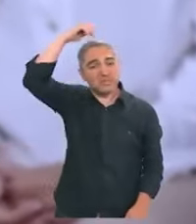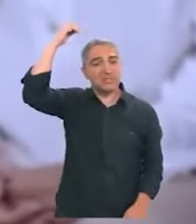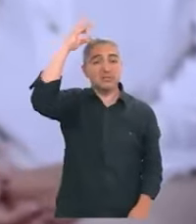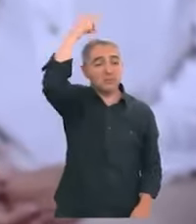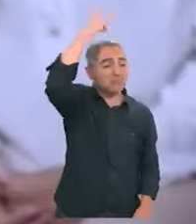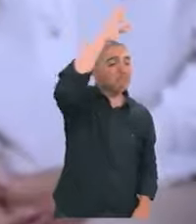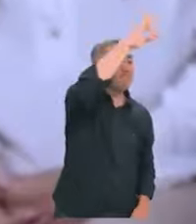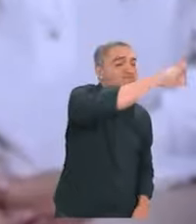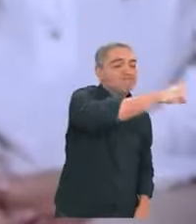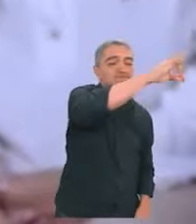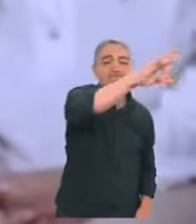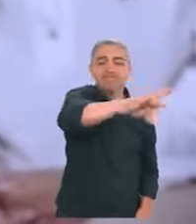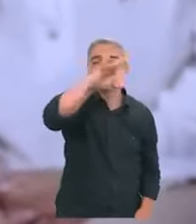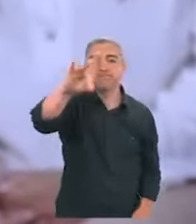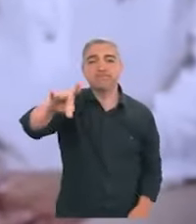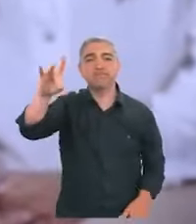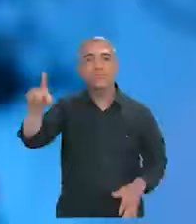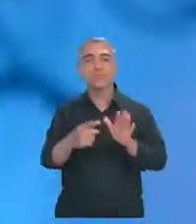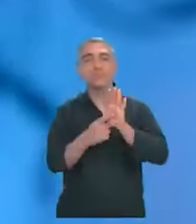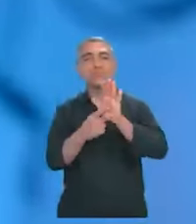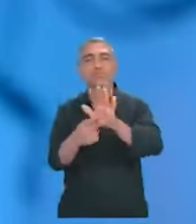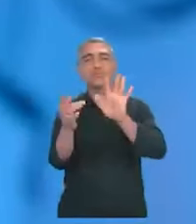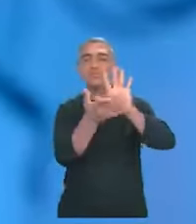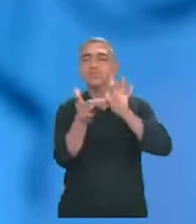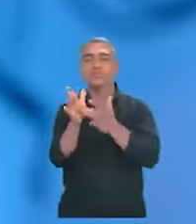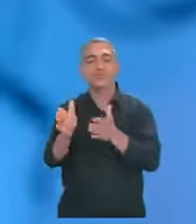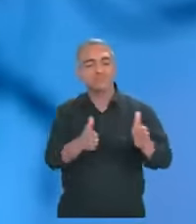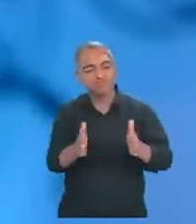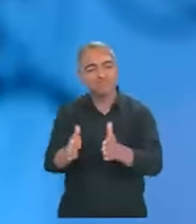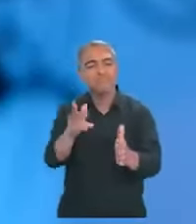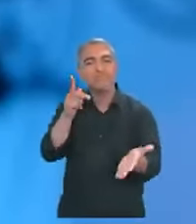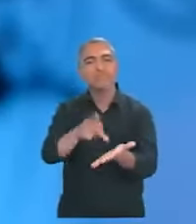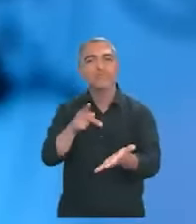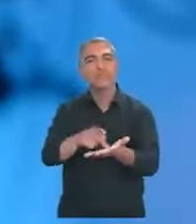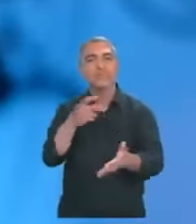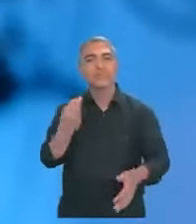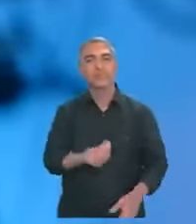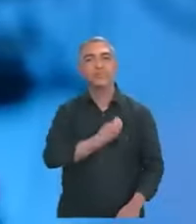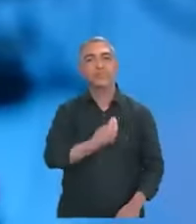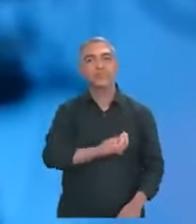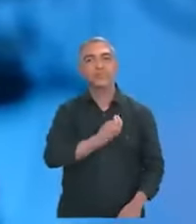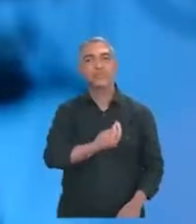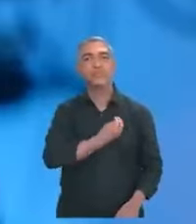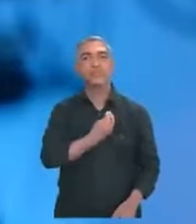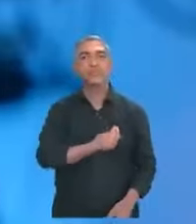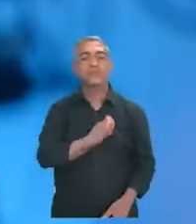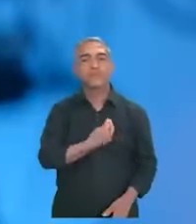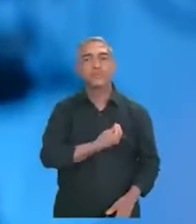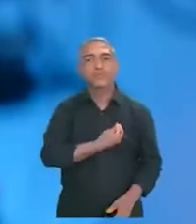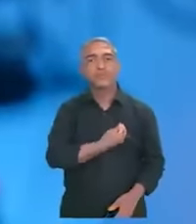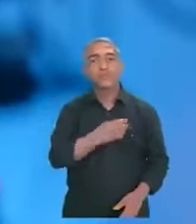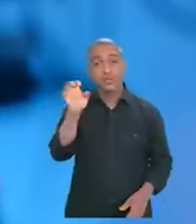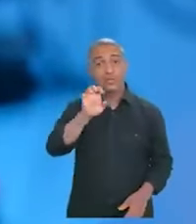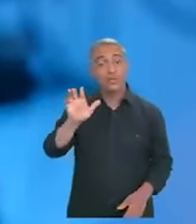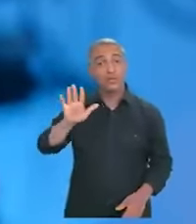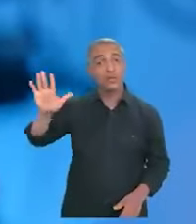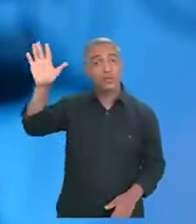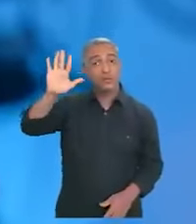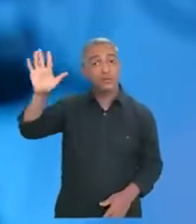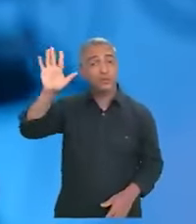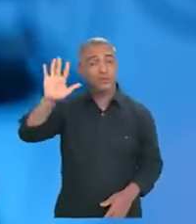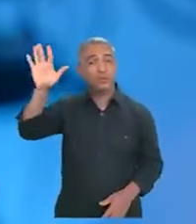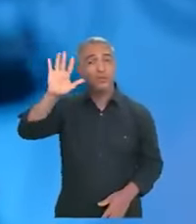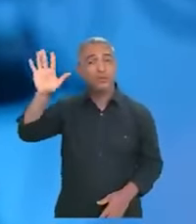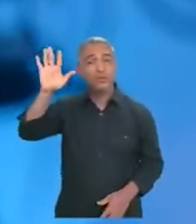e a vida. Para vocês que estão na Europa, é notório essa separação? De lá veio reforma, de lá veio a nossa teologia, mas tem